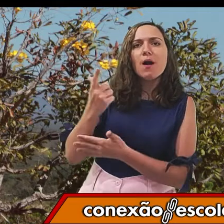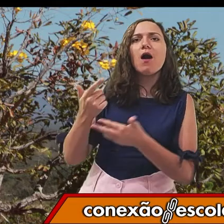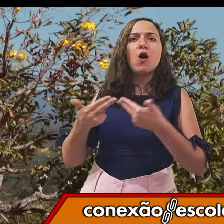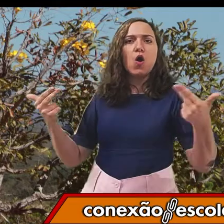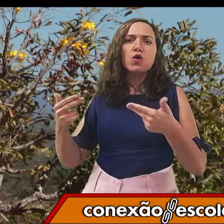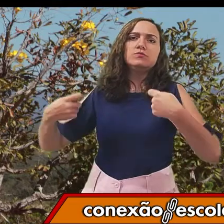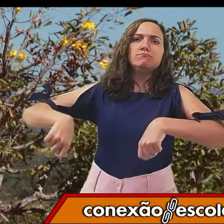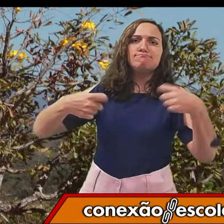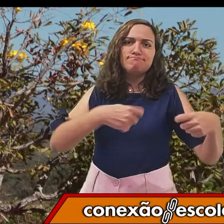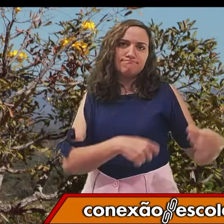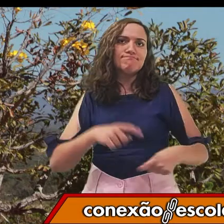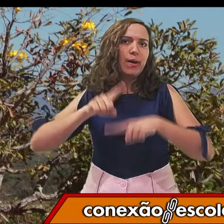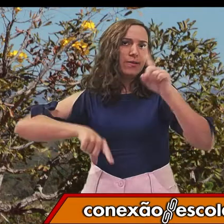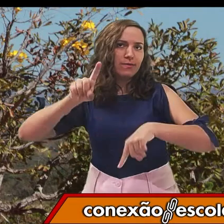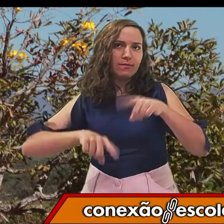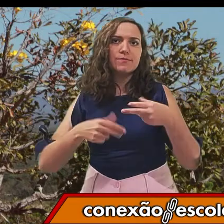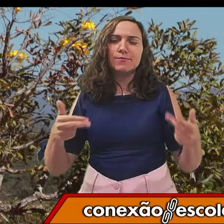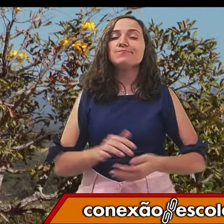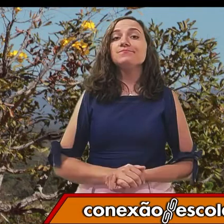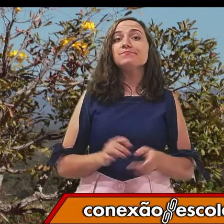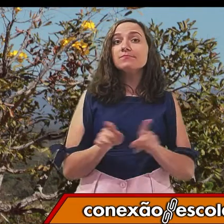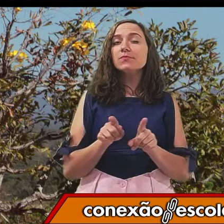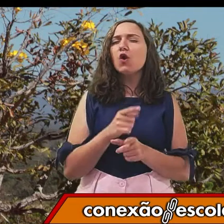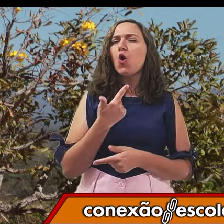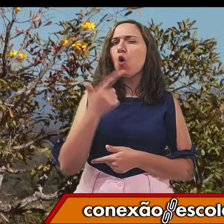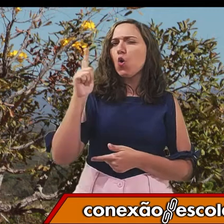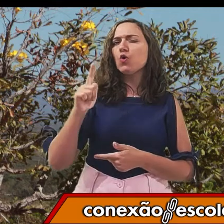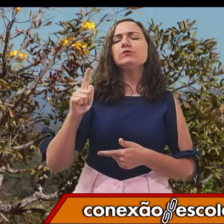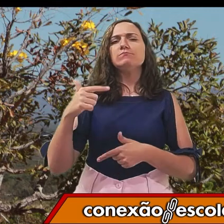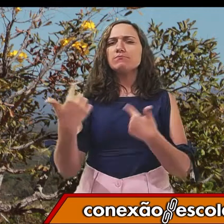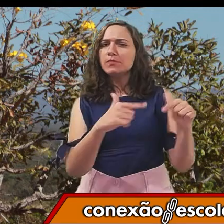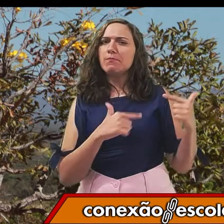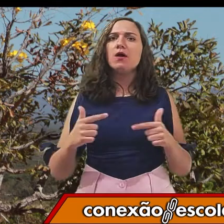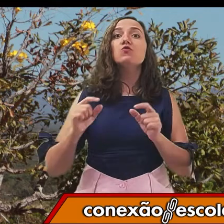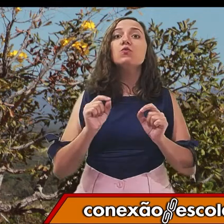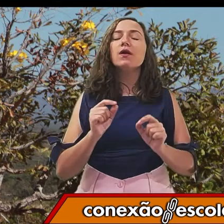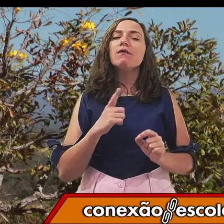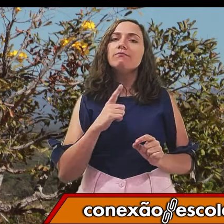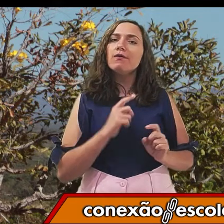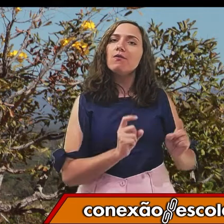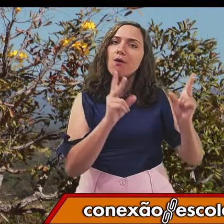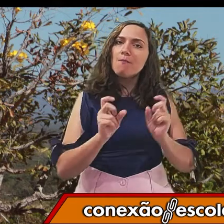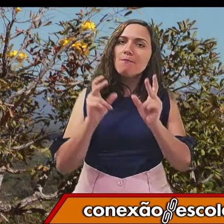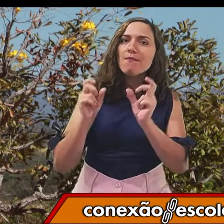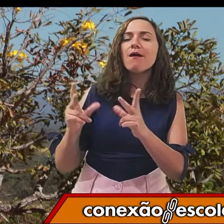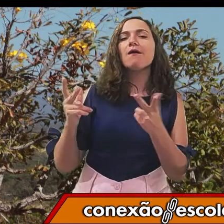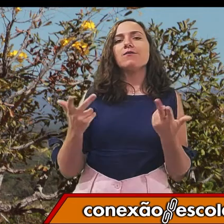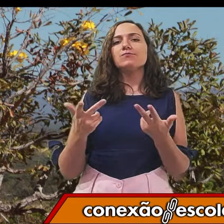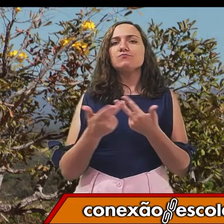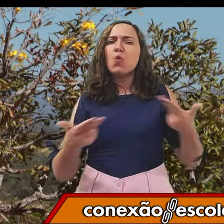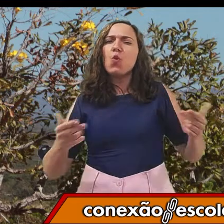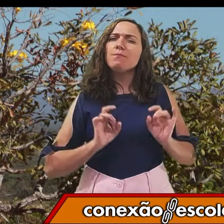que necessitava. Outras atividades econômicas da colônia eram o comércio, as especiarias,